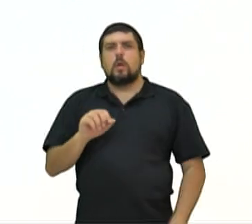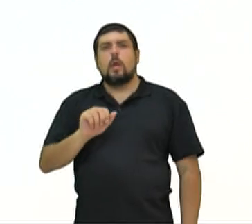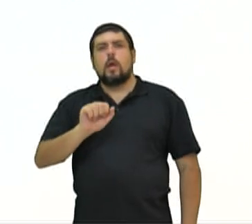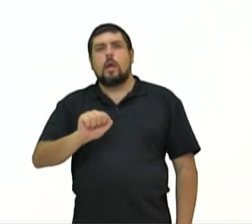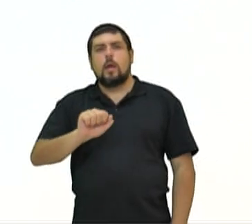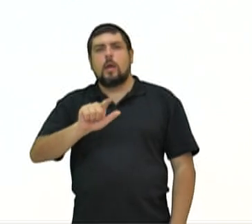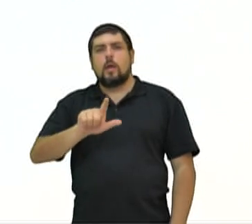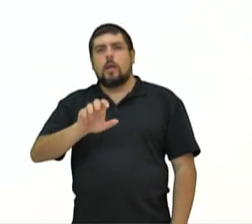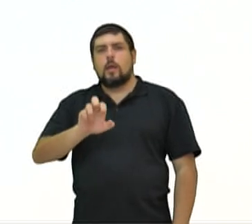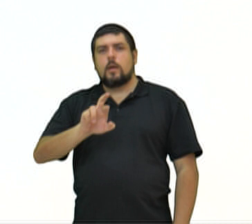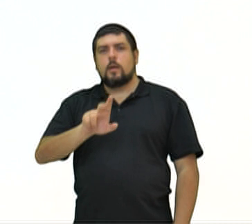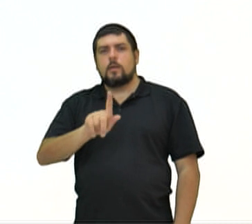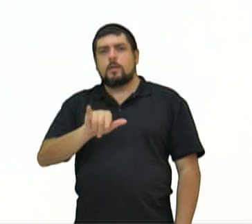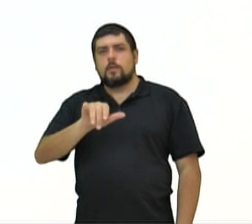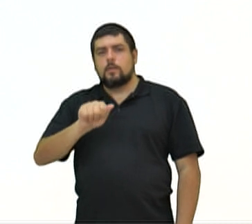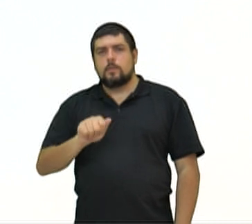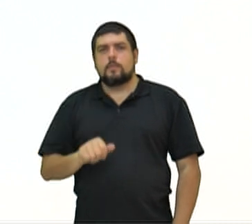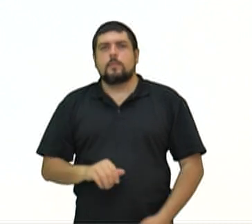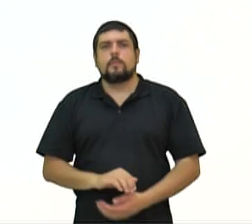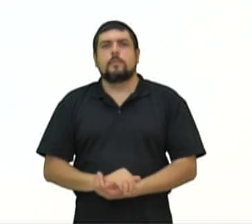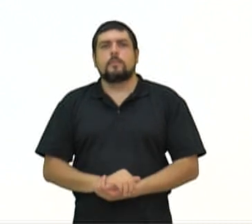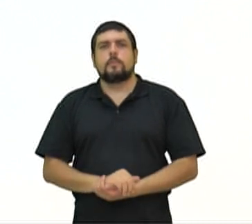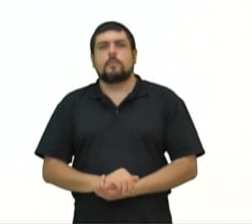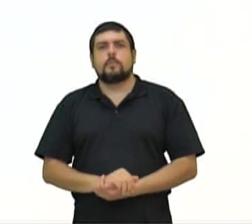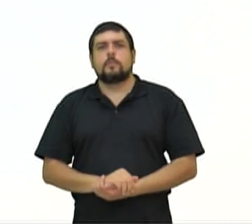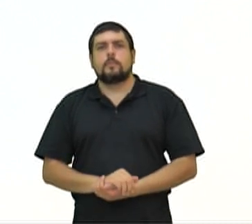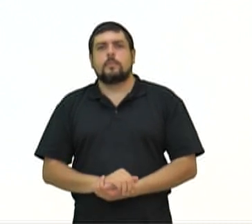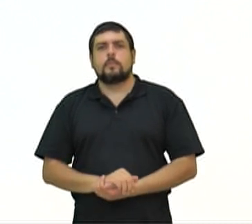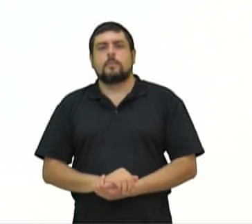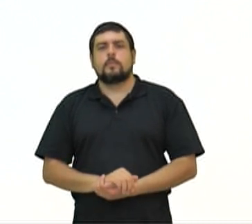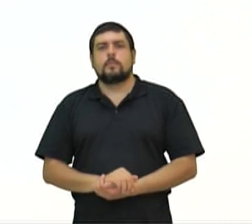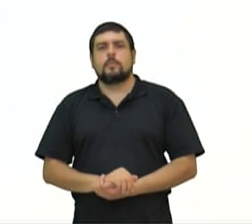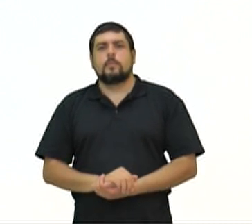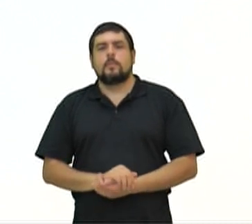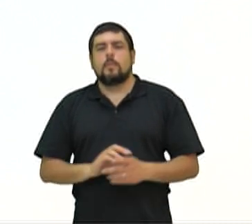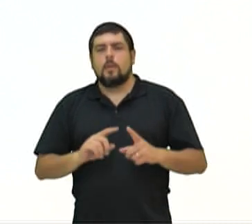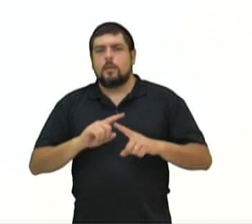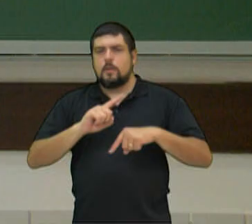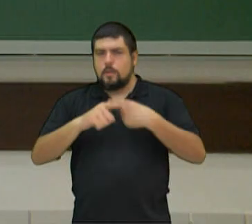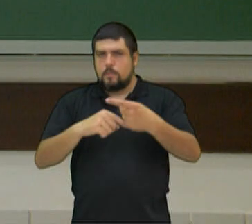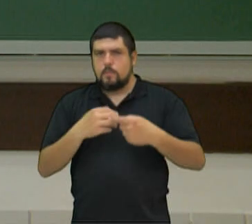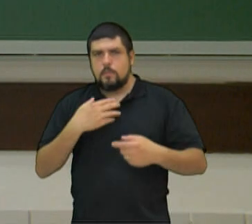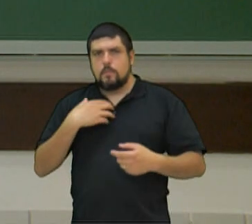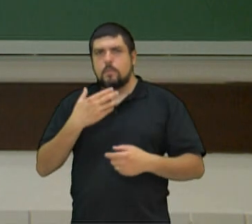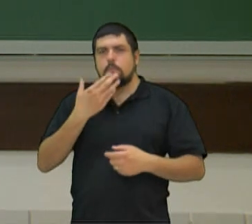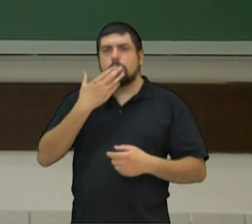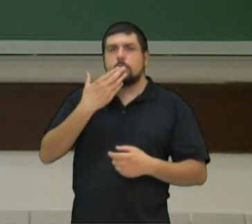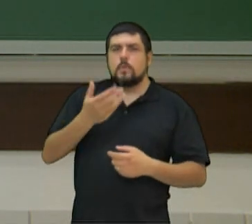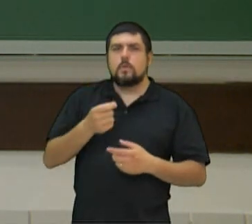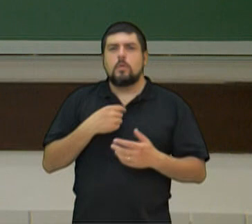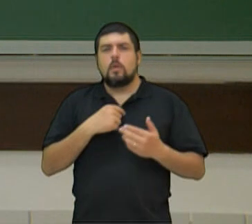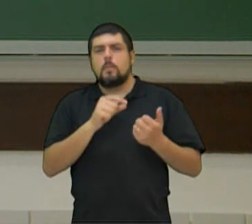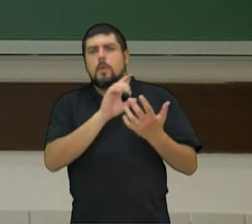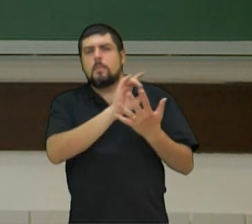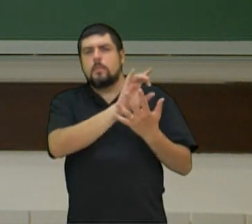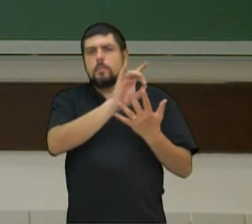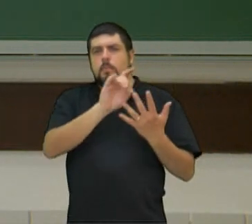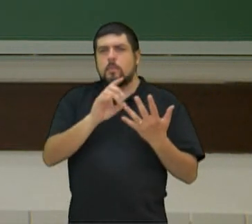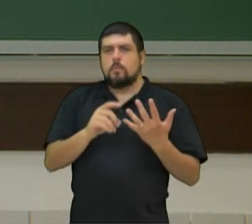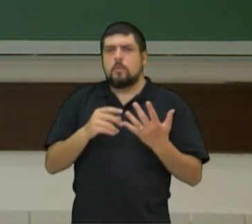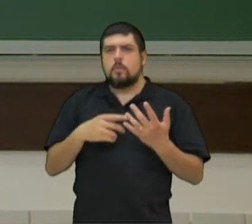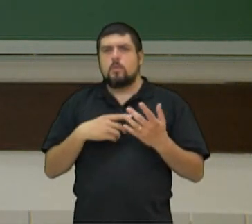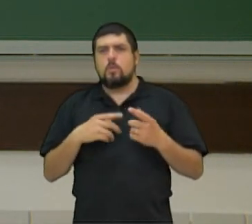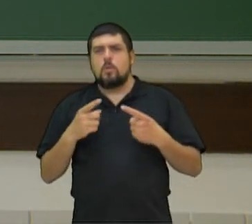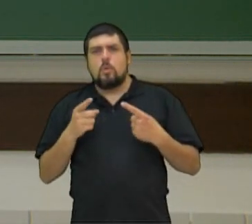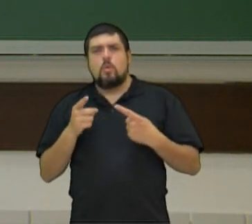alergia. Depois, ele pedia substâncias, né, específicas contra um determinado agente